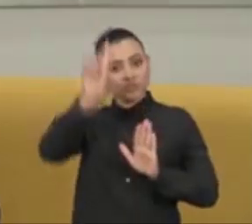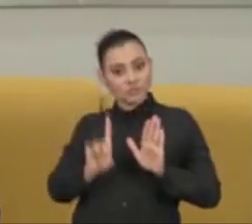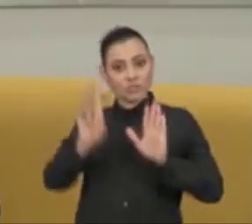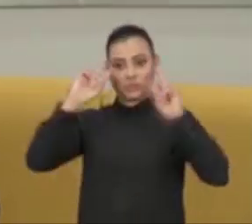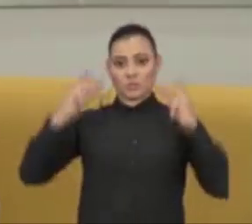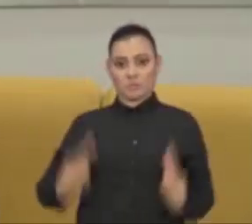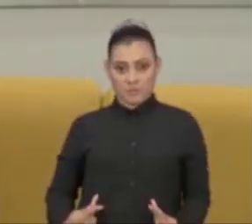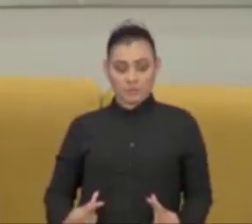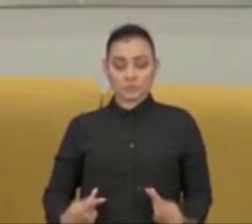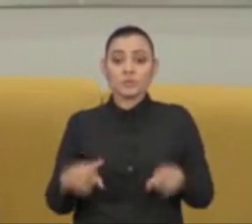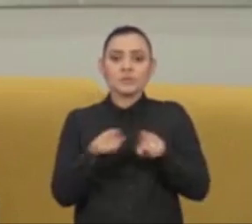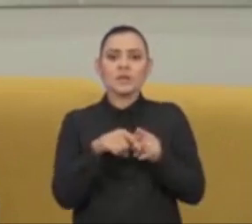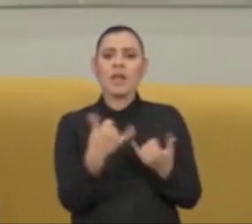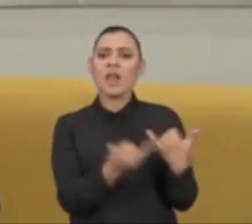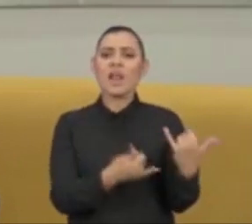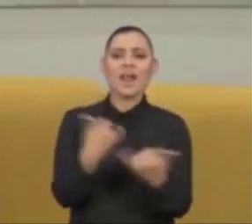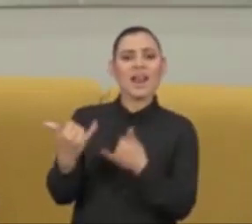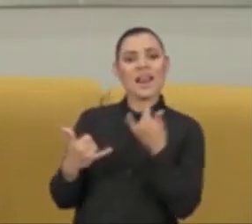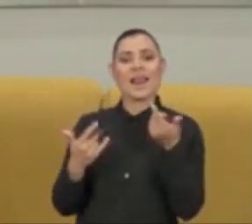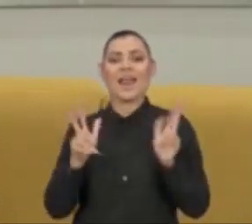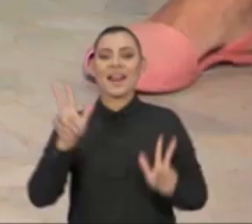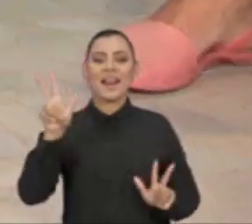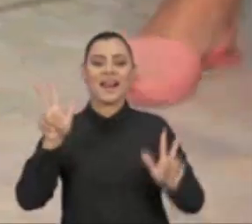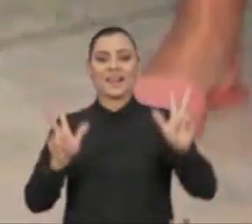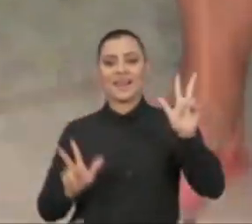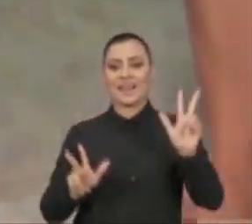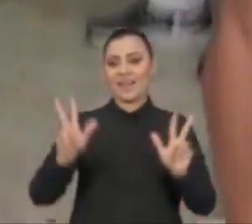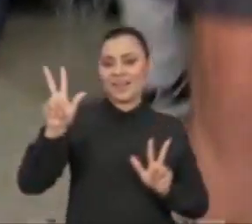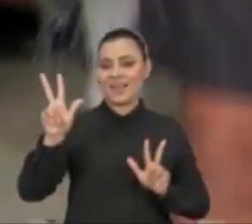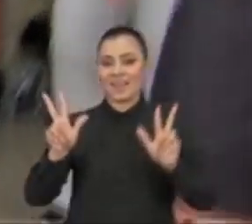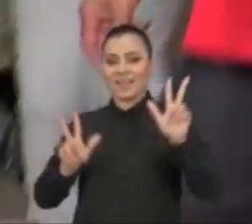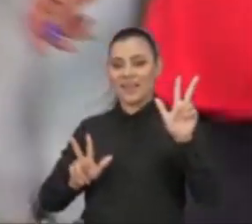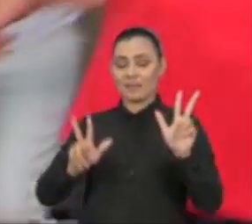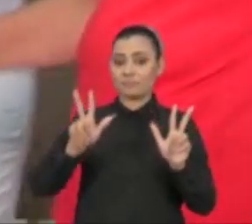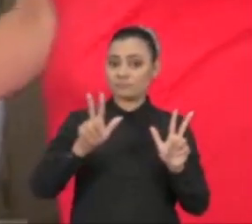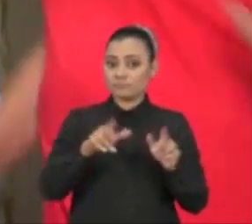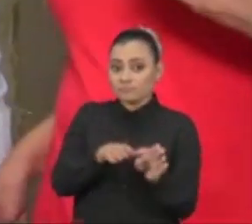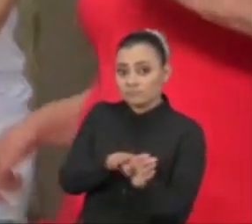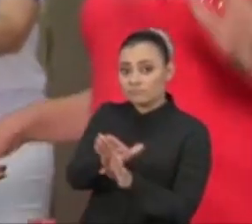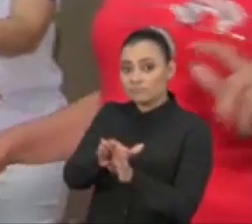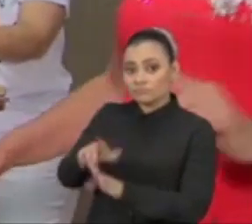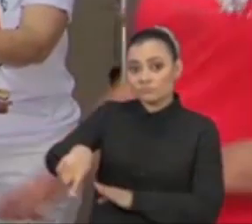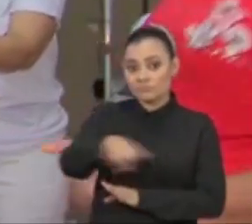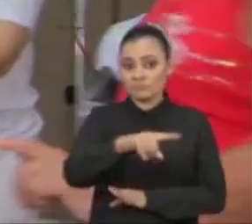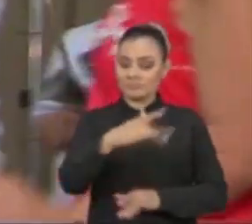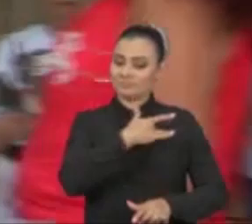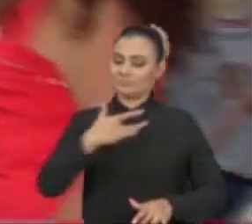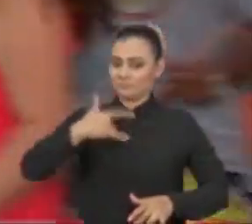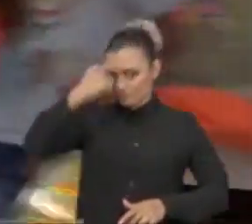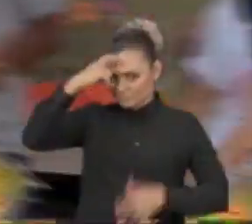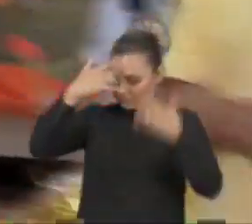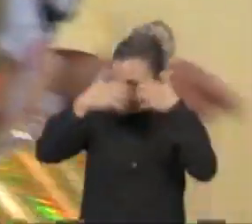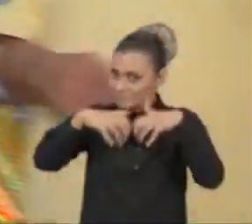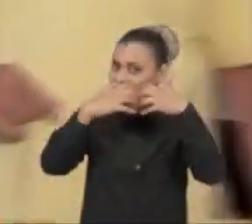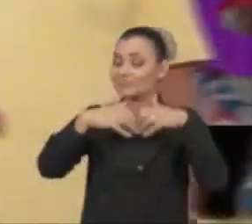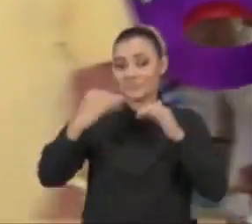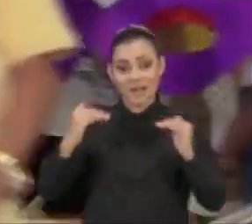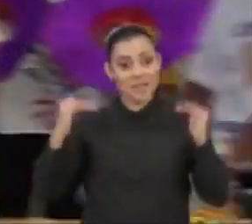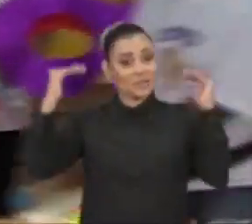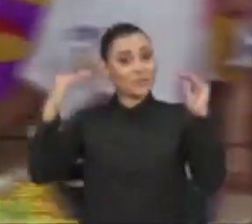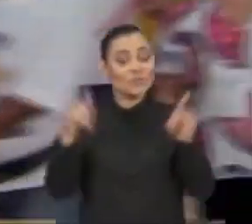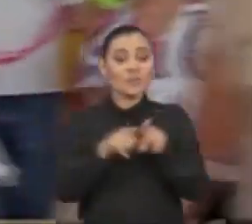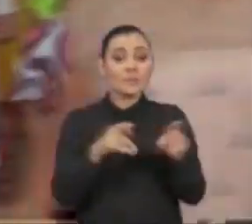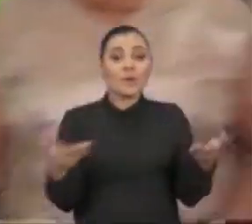Humanos. E as brincadeiras da folia de carnaval são uma boa lição para manter a saúde física e mental dos adultos. No